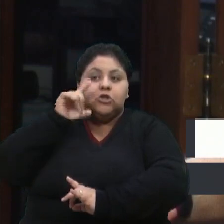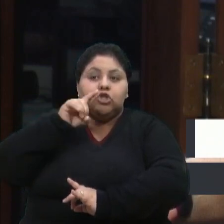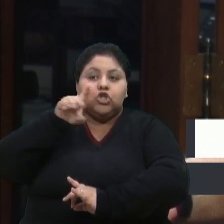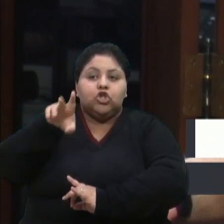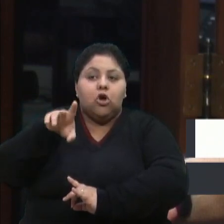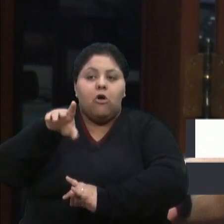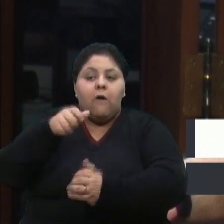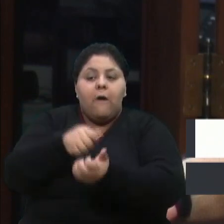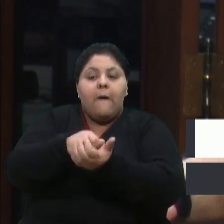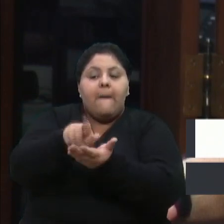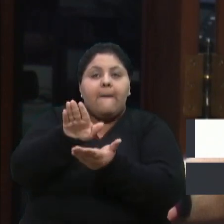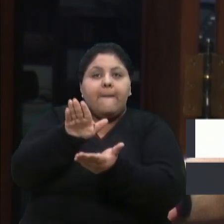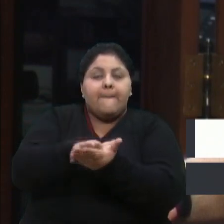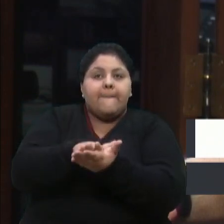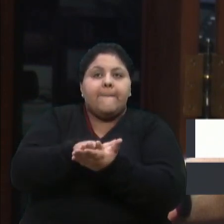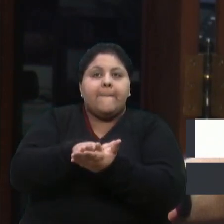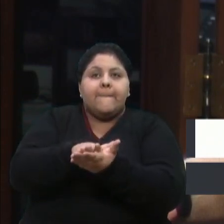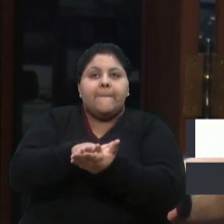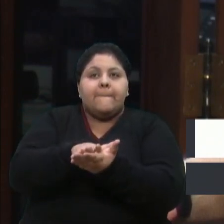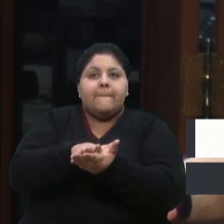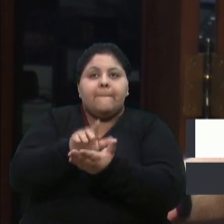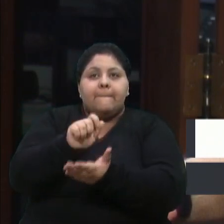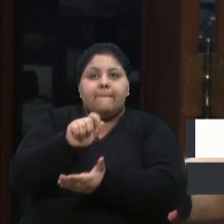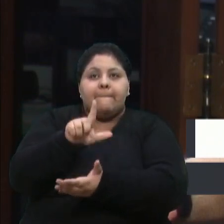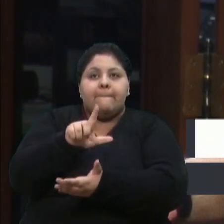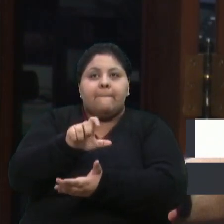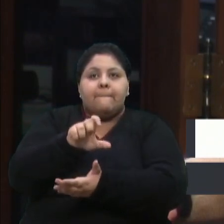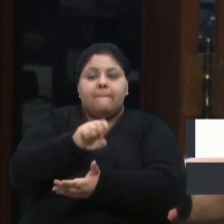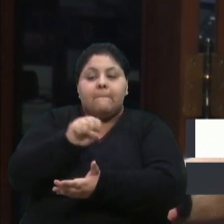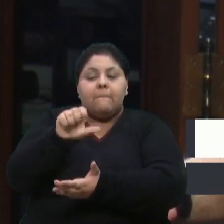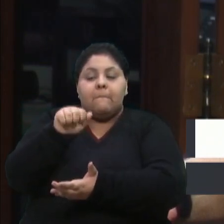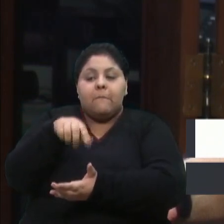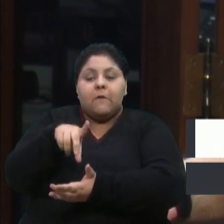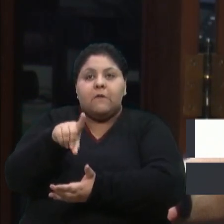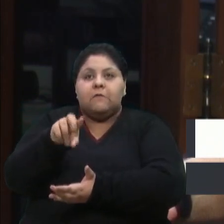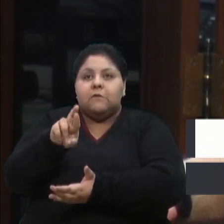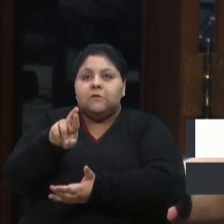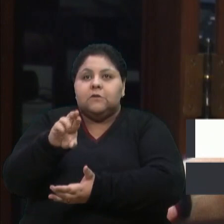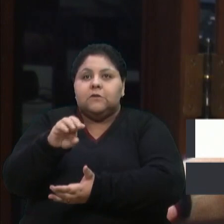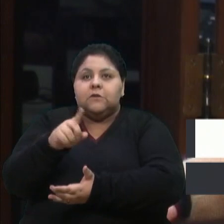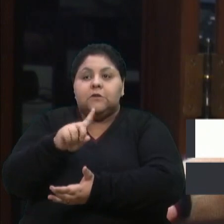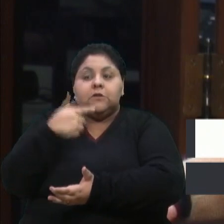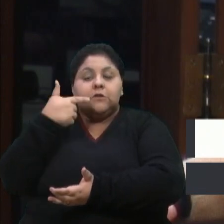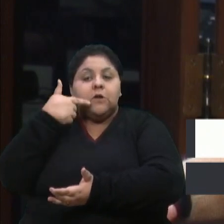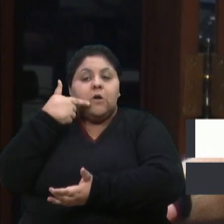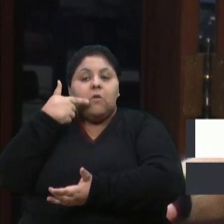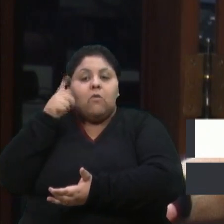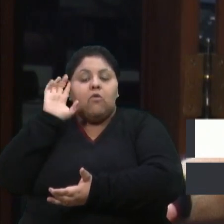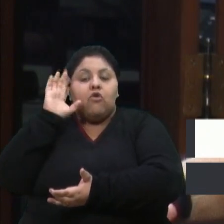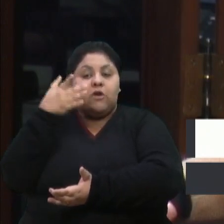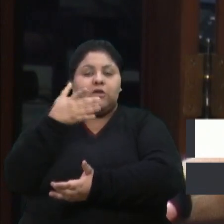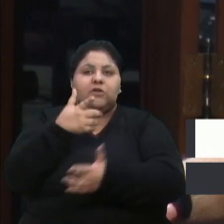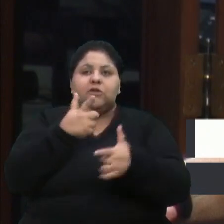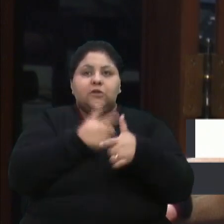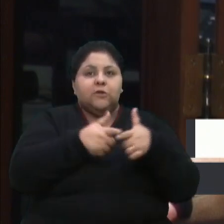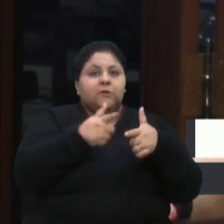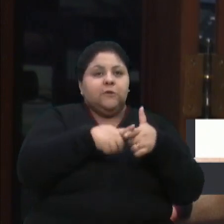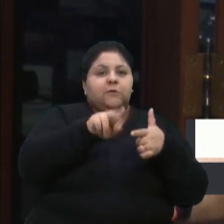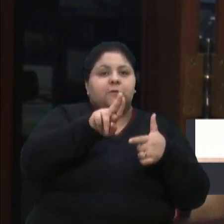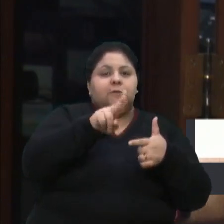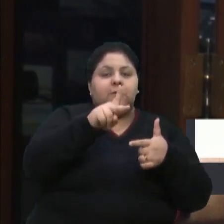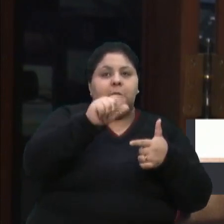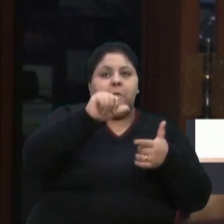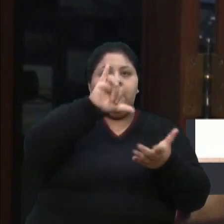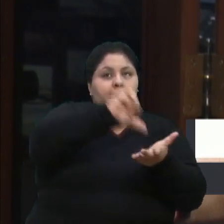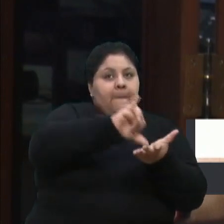demissão do Alessandro Ximenes não resolverá os problemas da UPA Central. Precisamos pensar